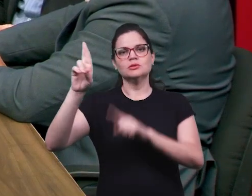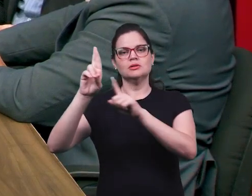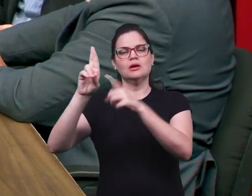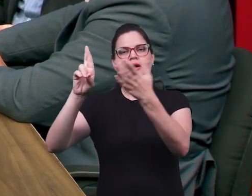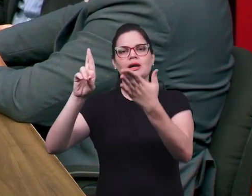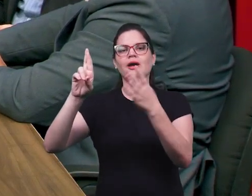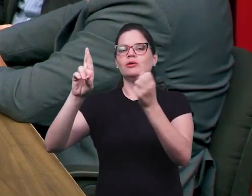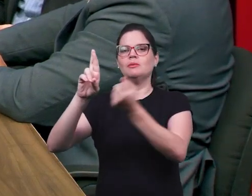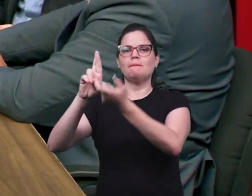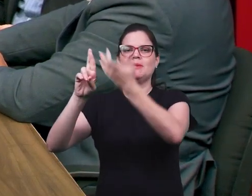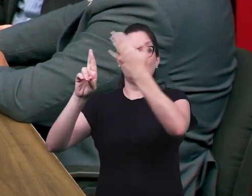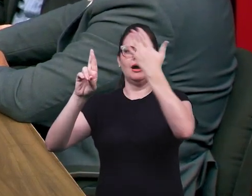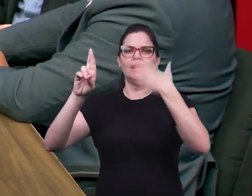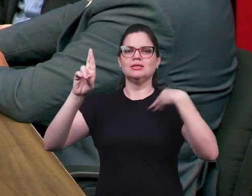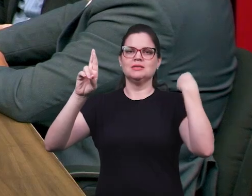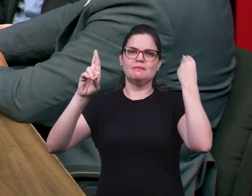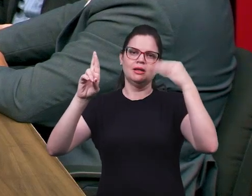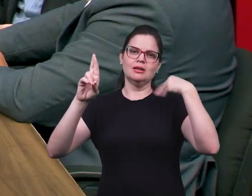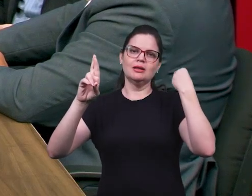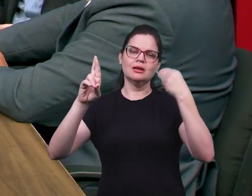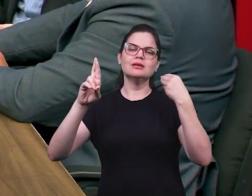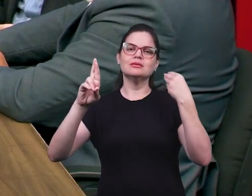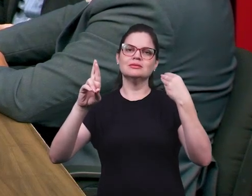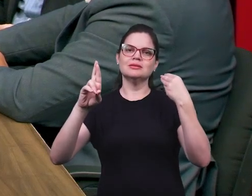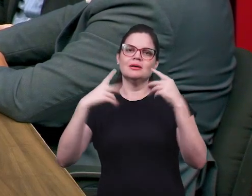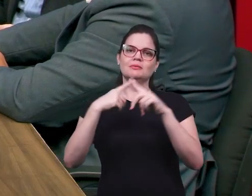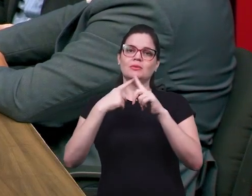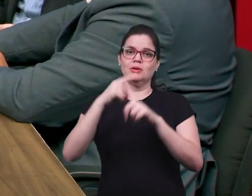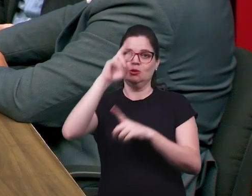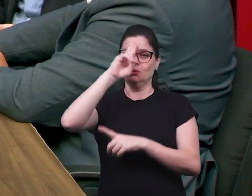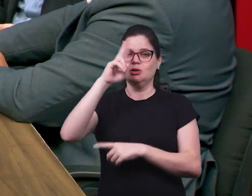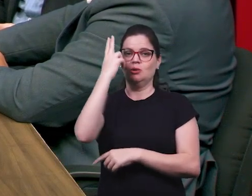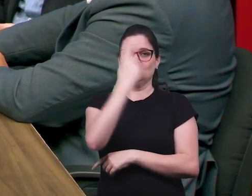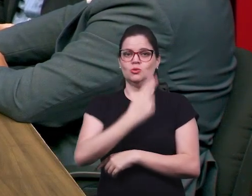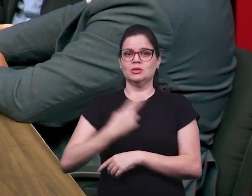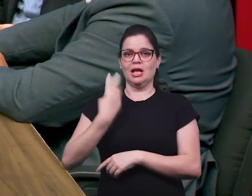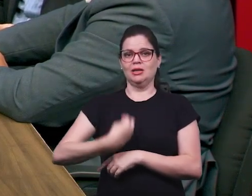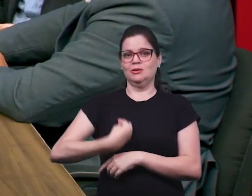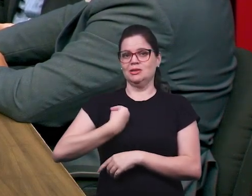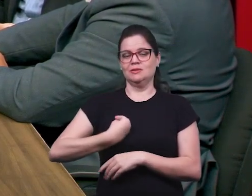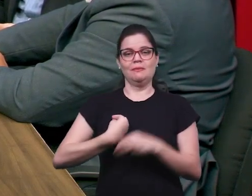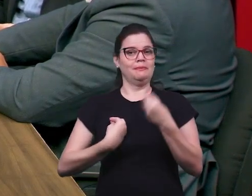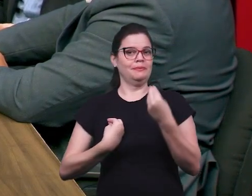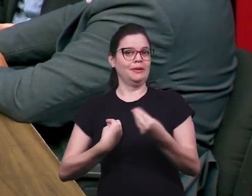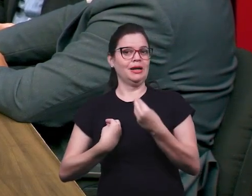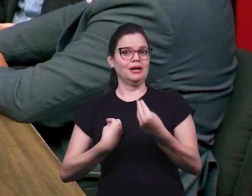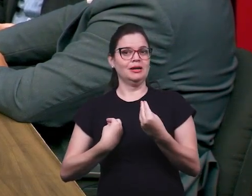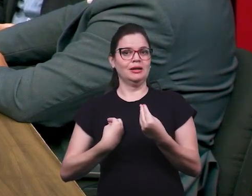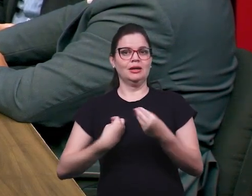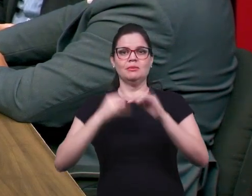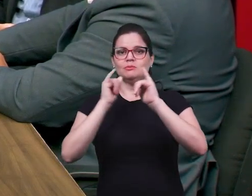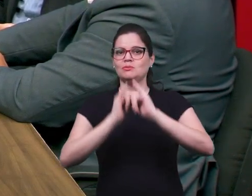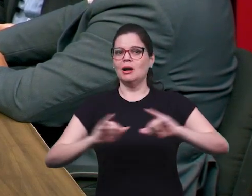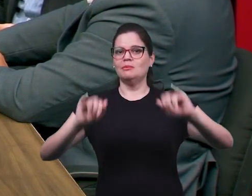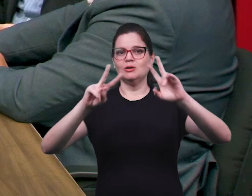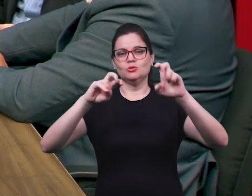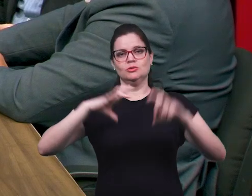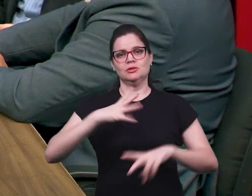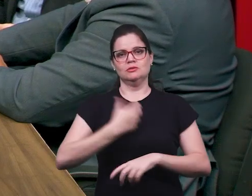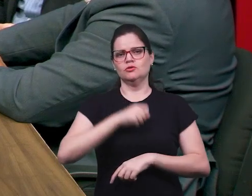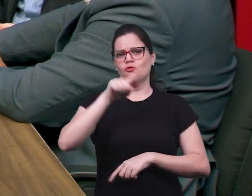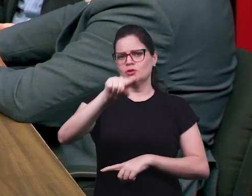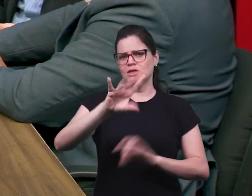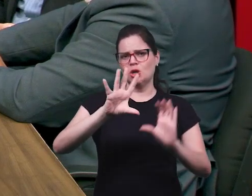nos tornemos um meio para Deus nos usar, aquele que é instrumentista, aquele que é do grupo de